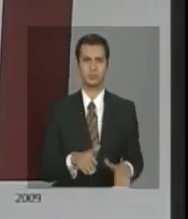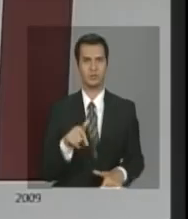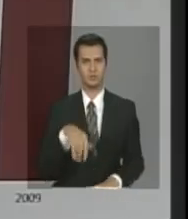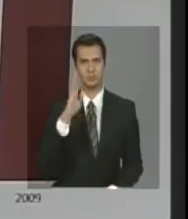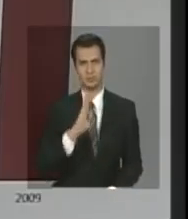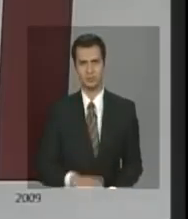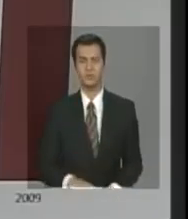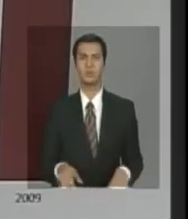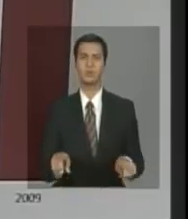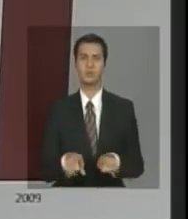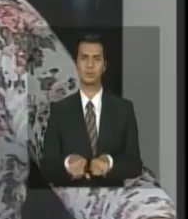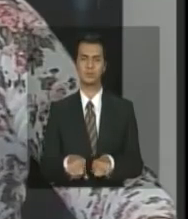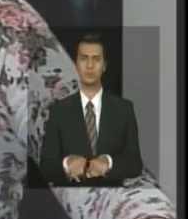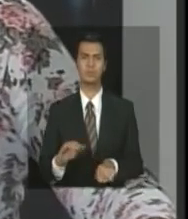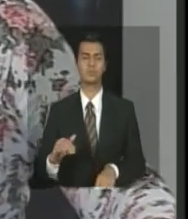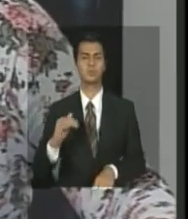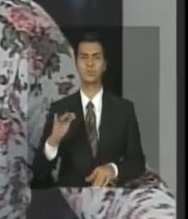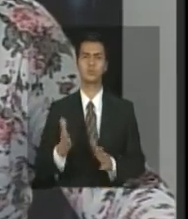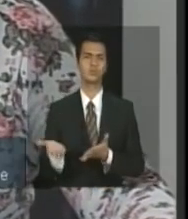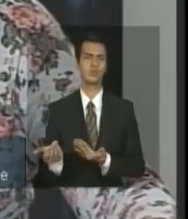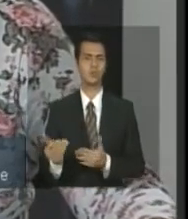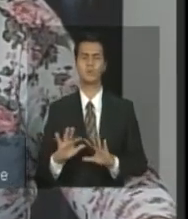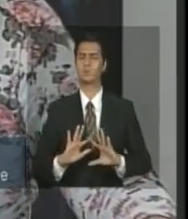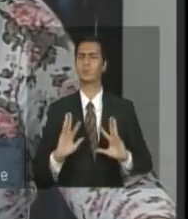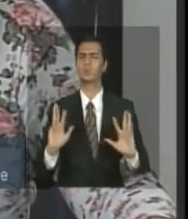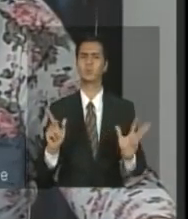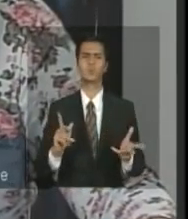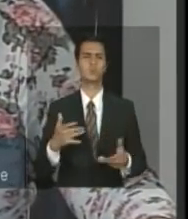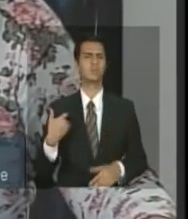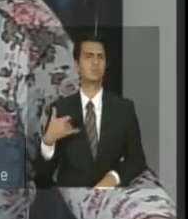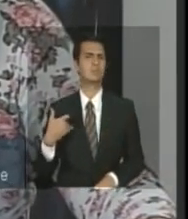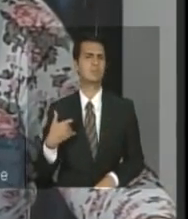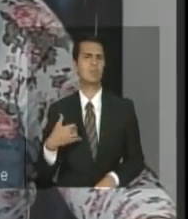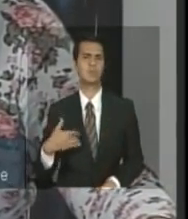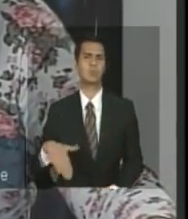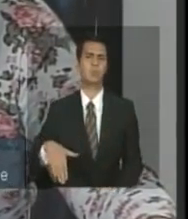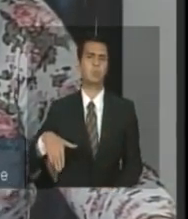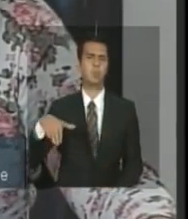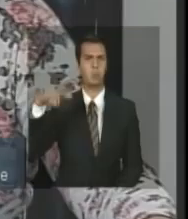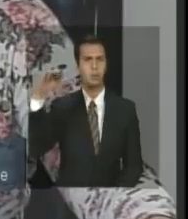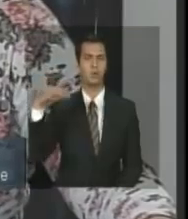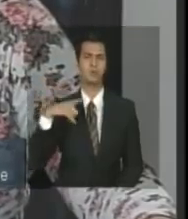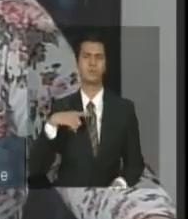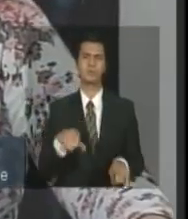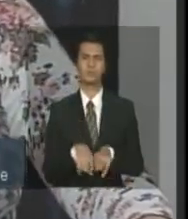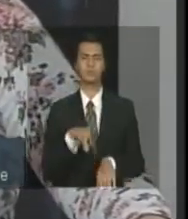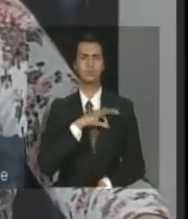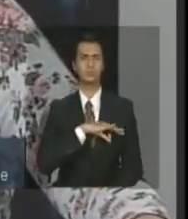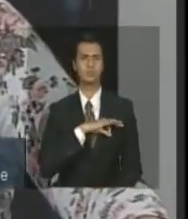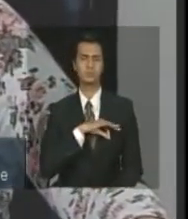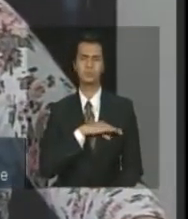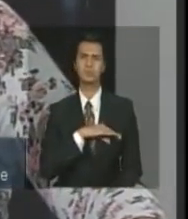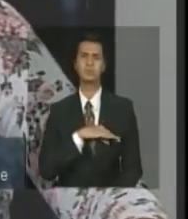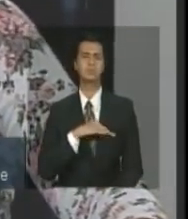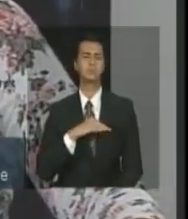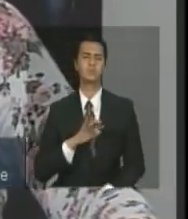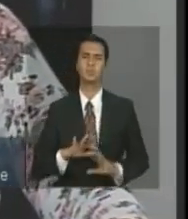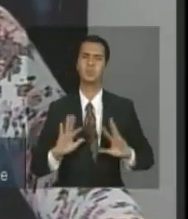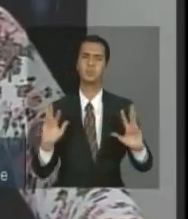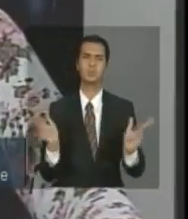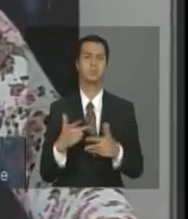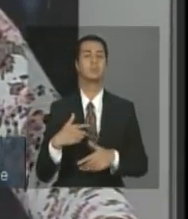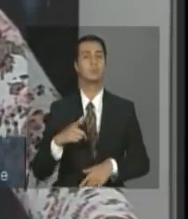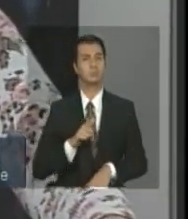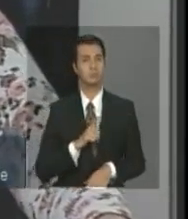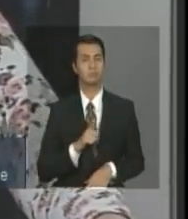A população de adultos, de crianças, de jovens, todo, em todas as faixas de renda, em todas as faixas de idade, nós